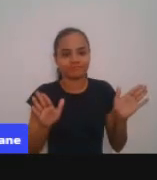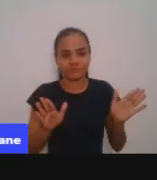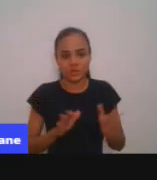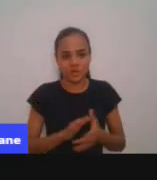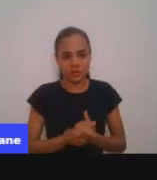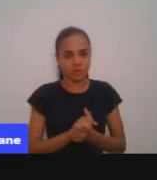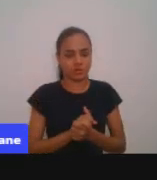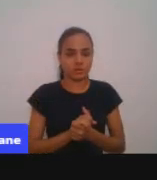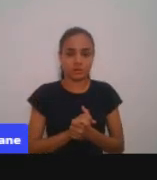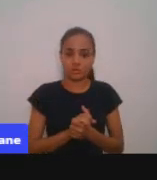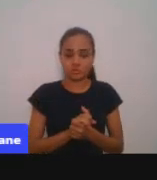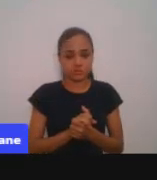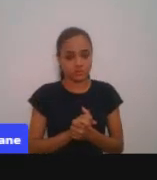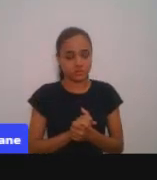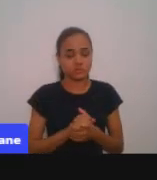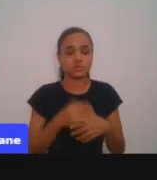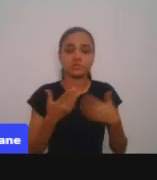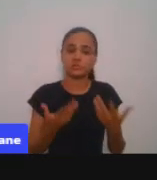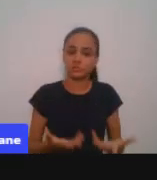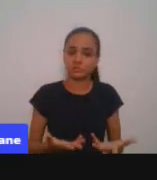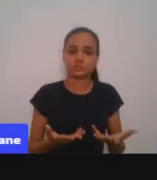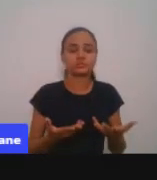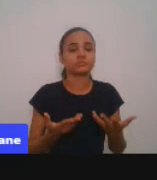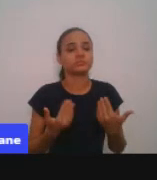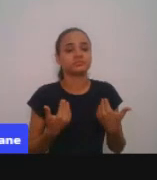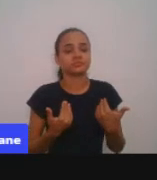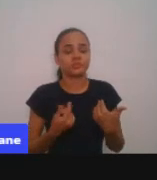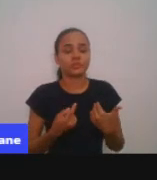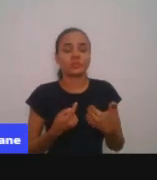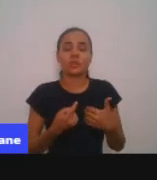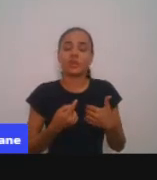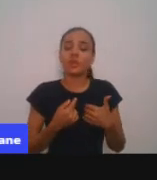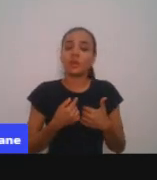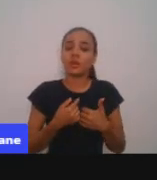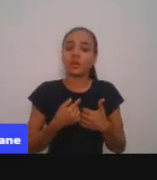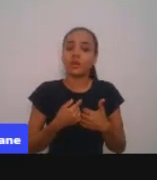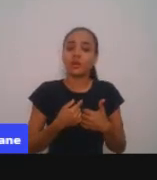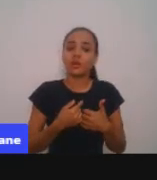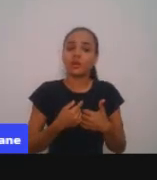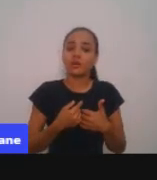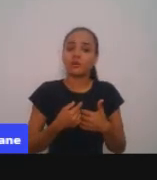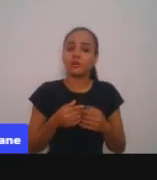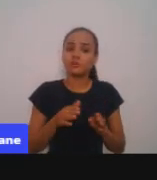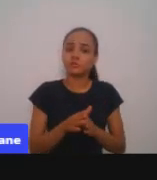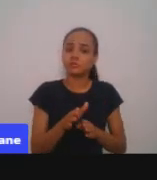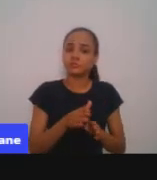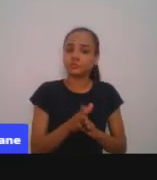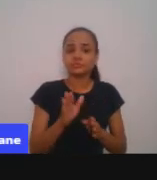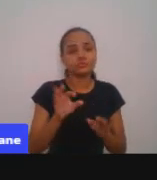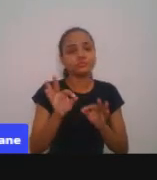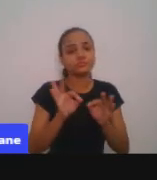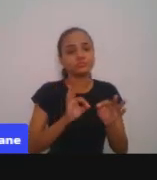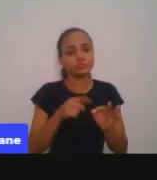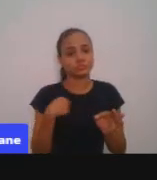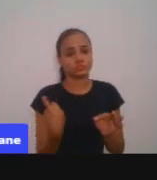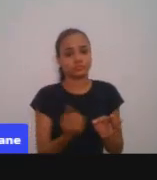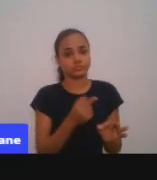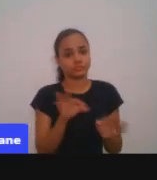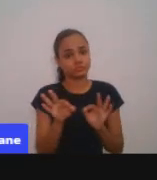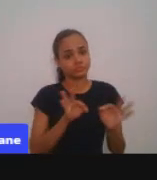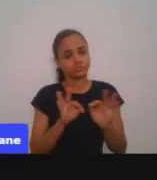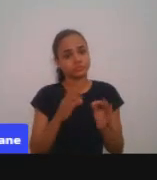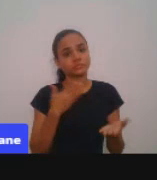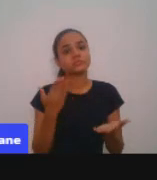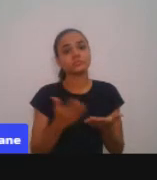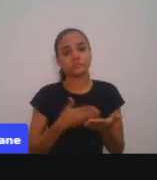né, que a GEINF organizasse um caderno de atividades e experiências para contribuir